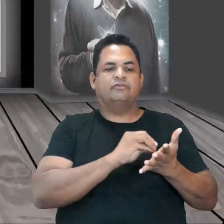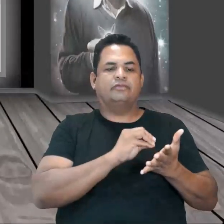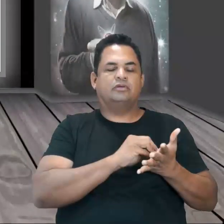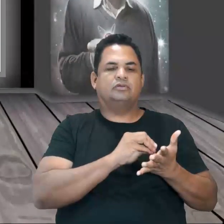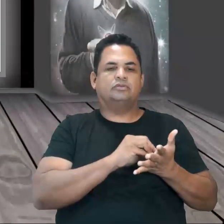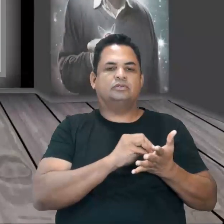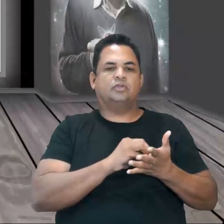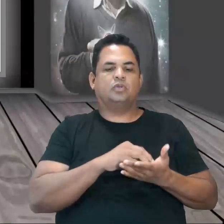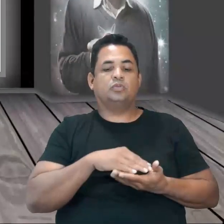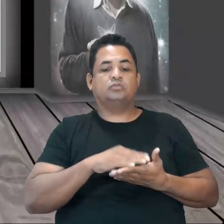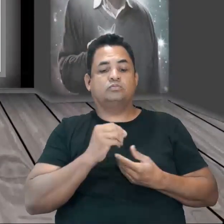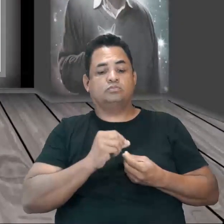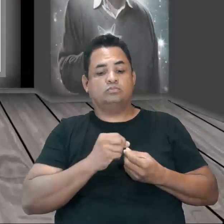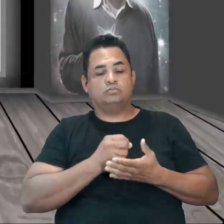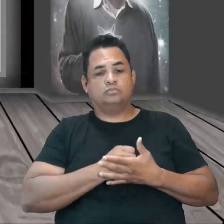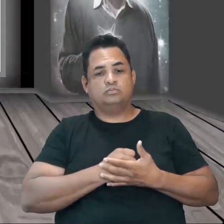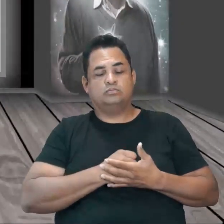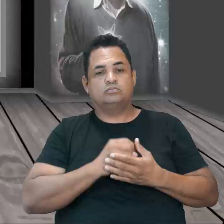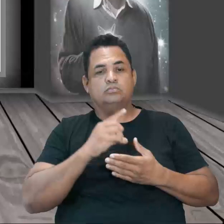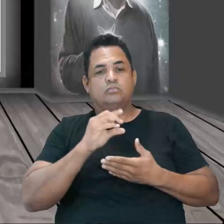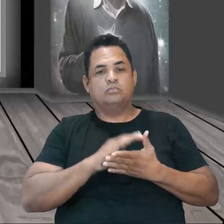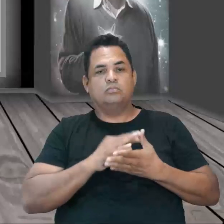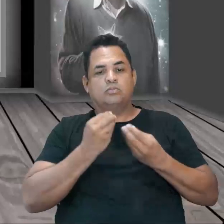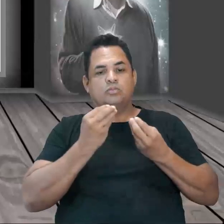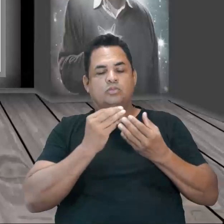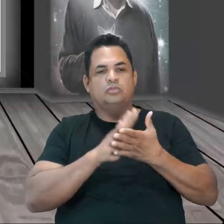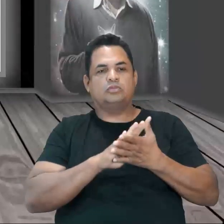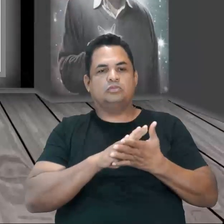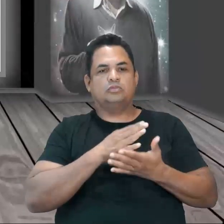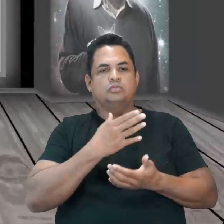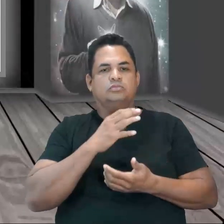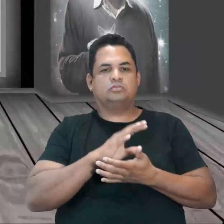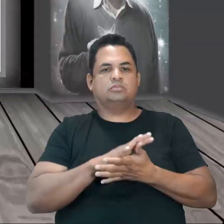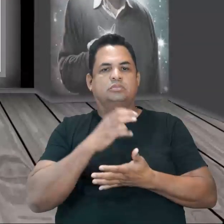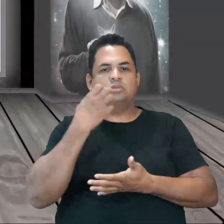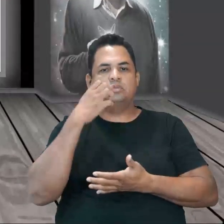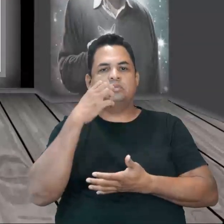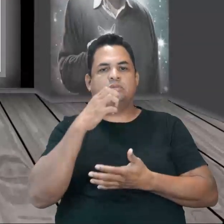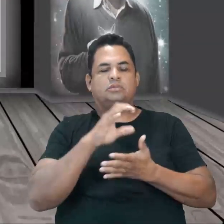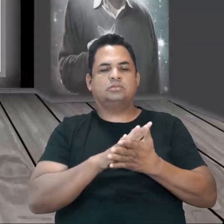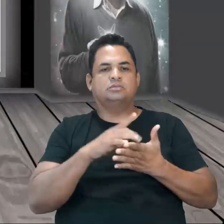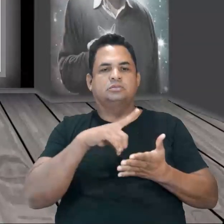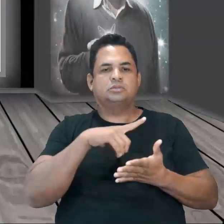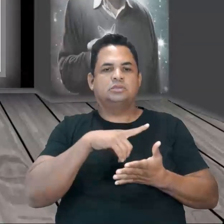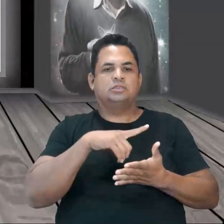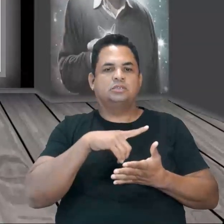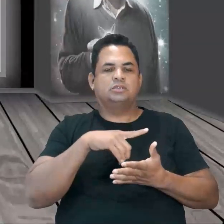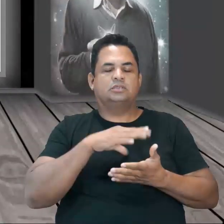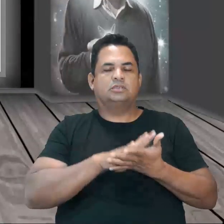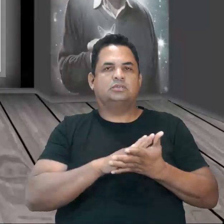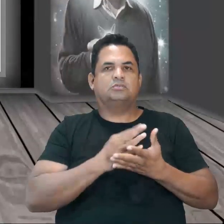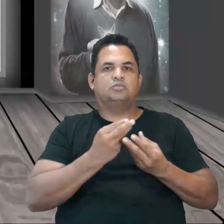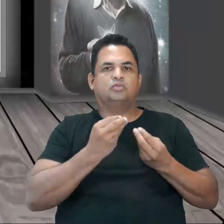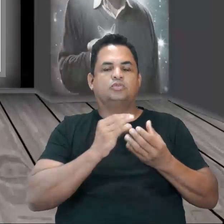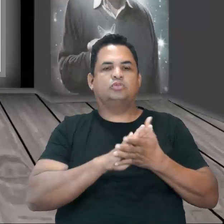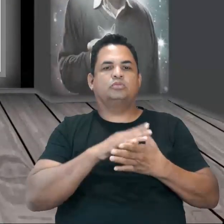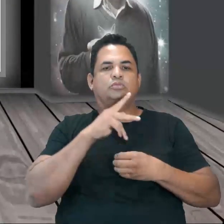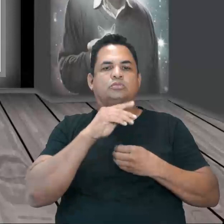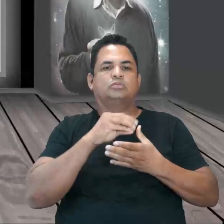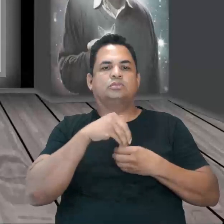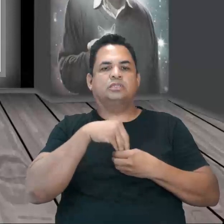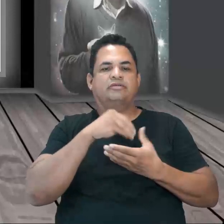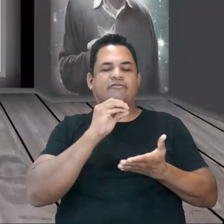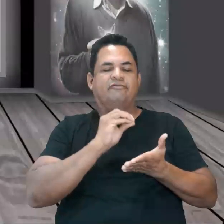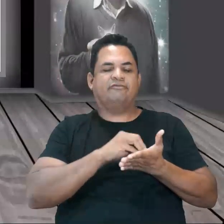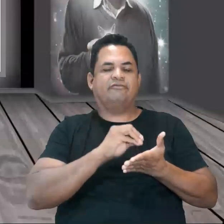vão ver que sempre falaremos do elétron, não é do próton. Ah, tem excesso de próton. Não, tem falta de